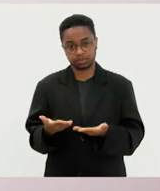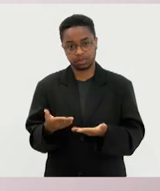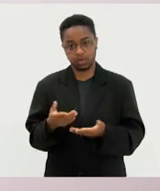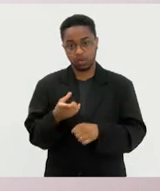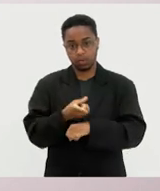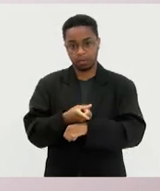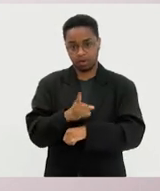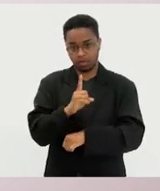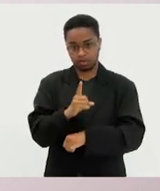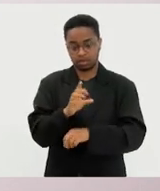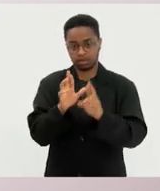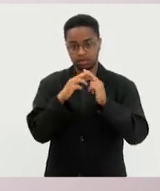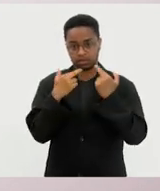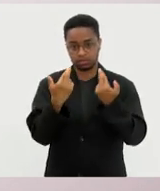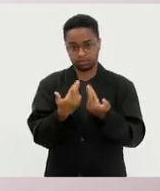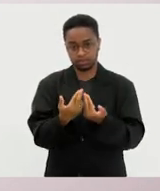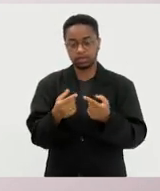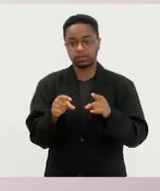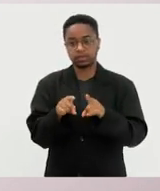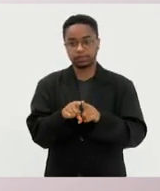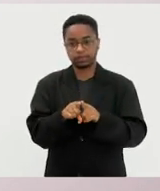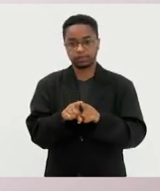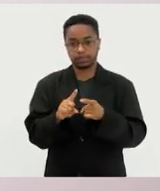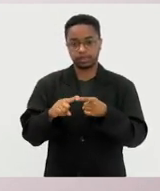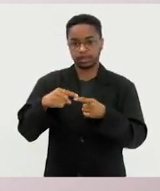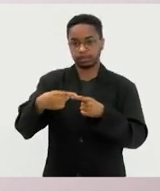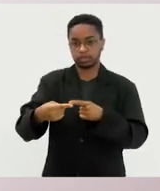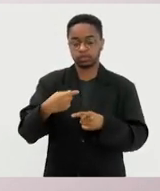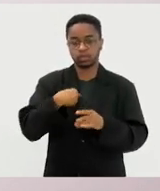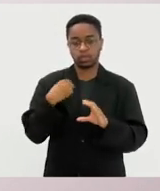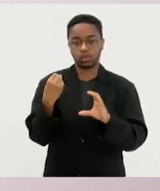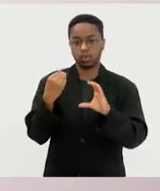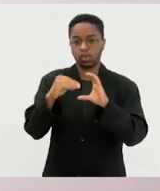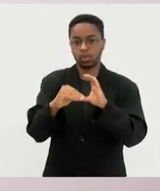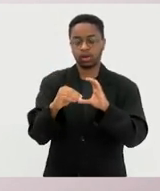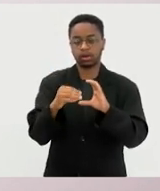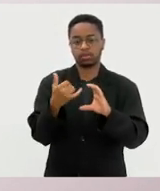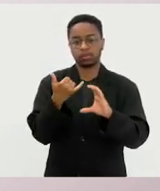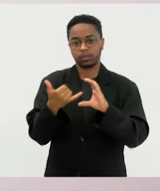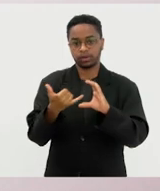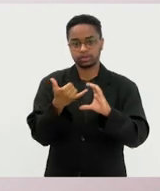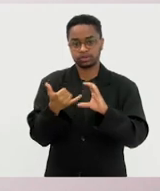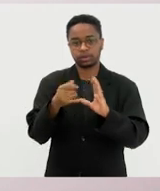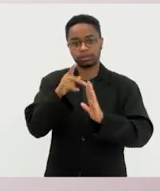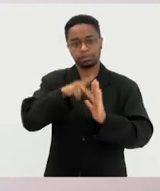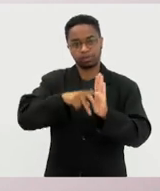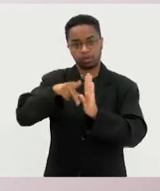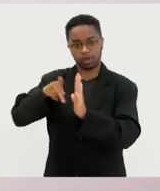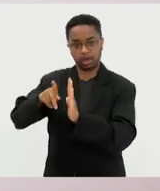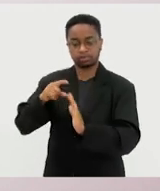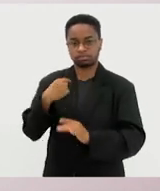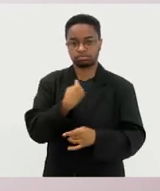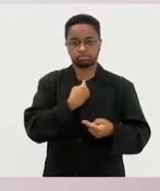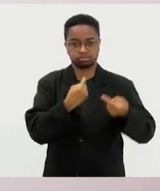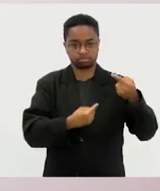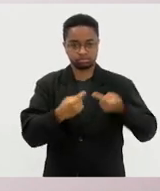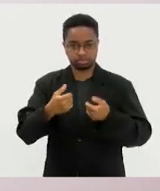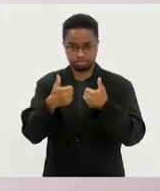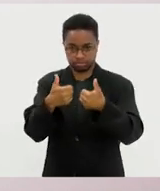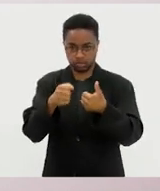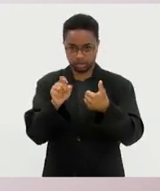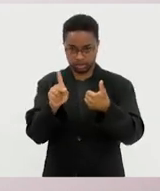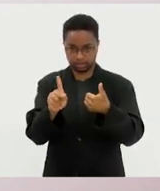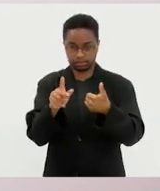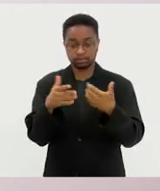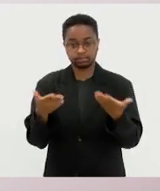1 hora, e eu já vou daqui a pouco publicar no nosso grupo de Zap os projetos todos, e a gente vai debatendo ali. Tá bom?